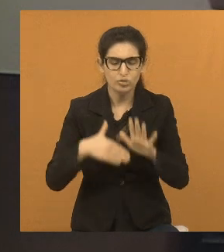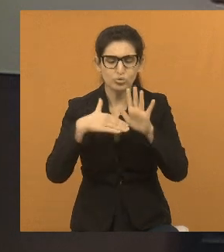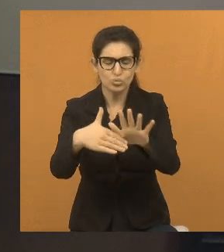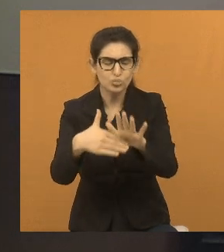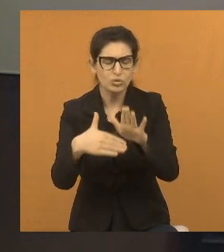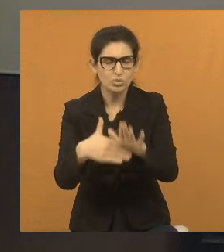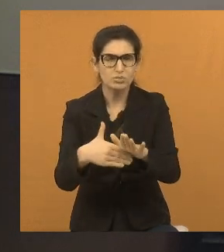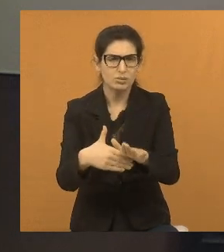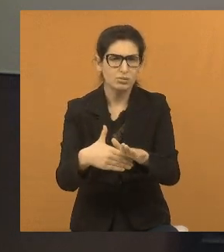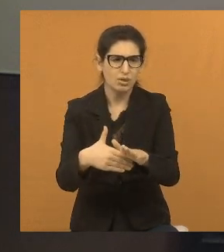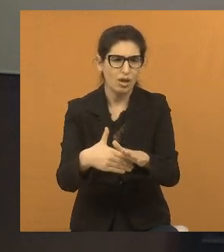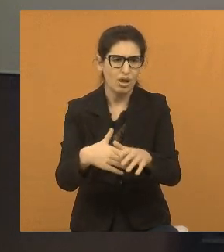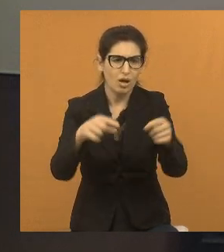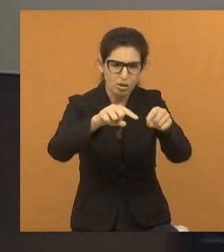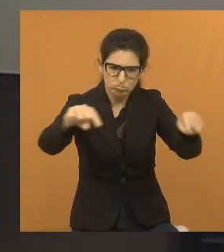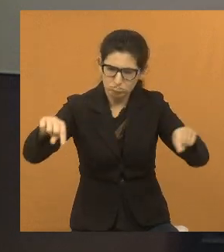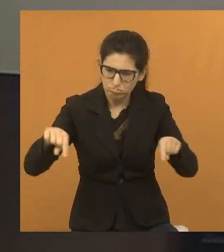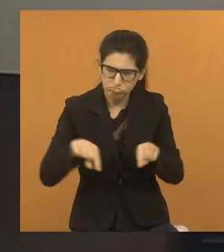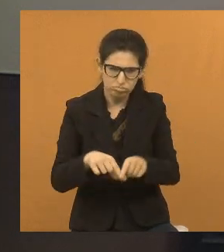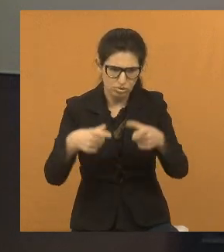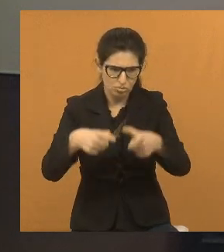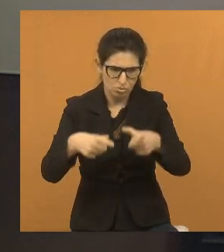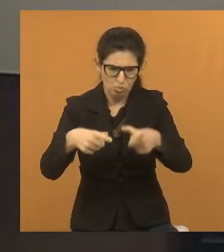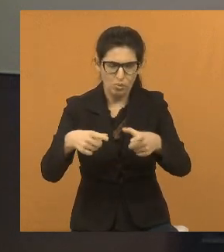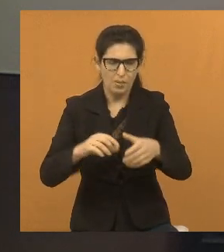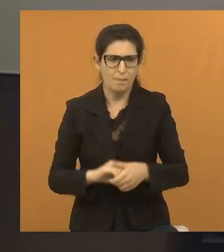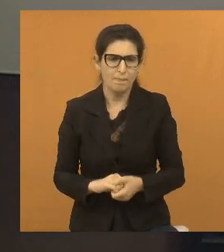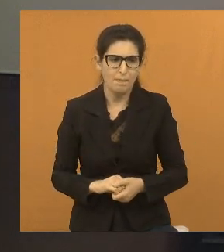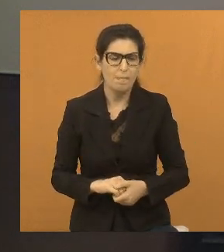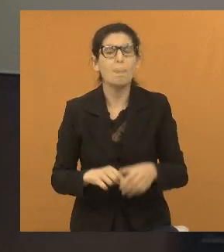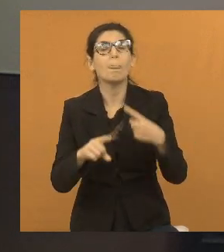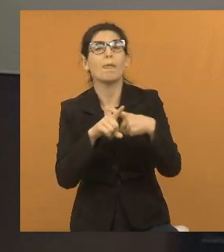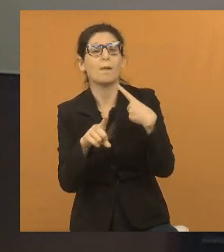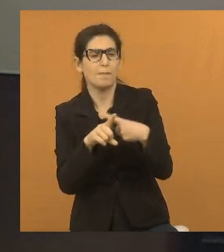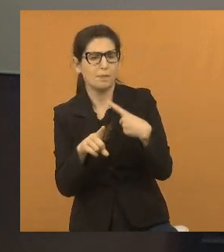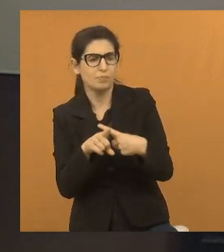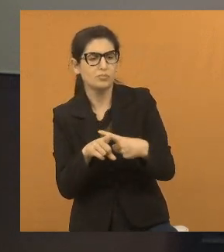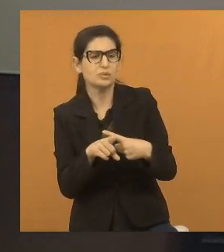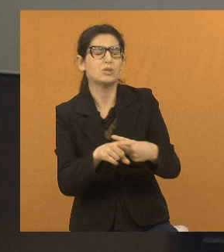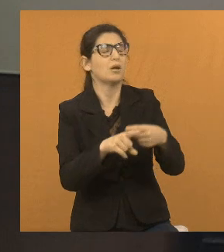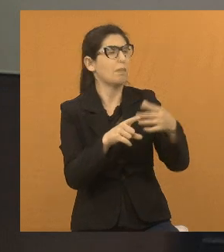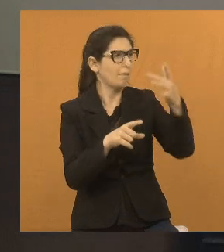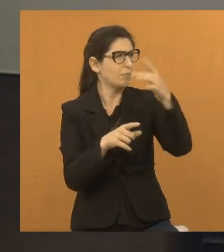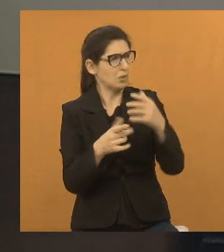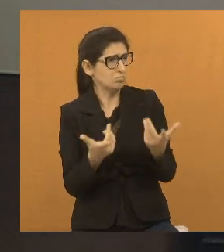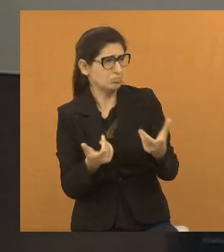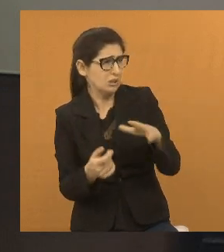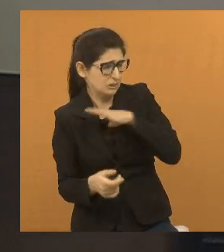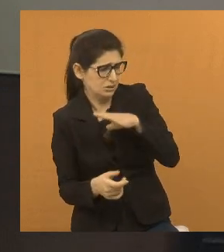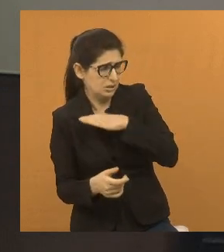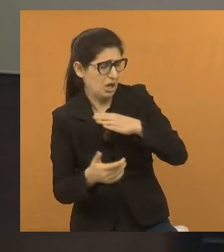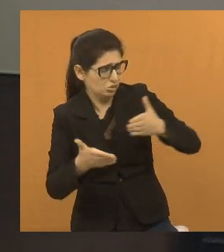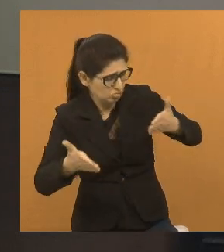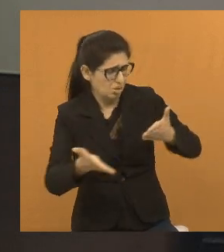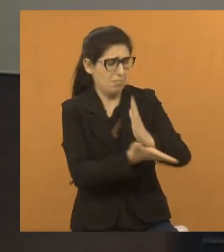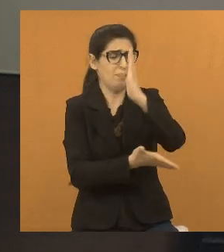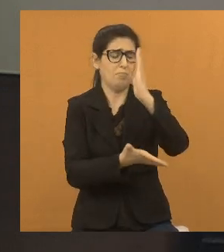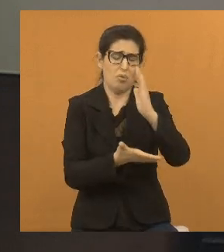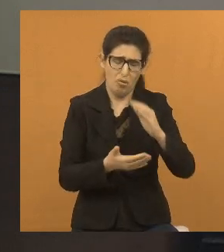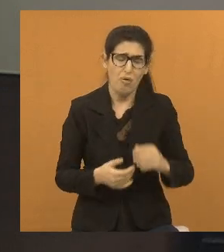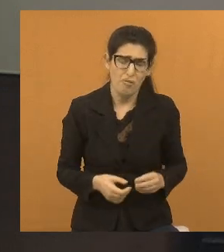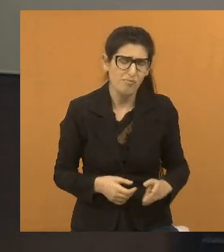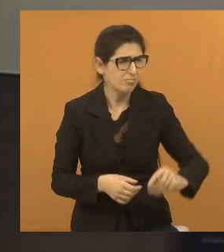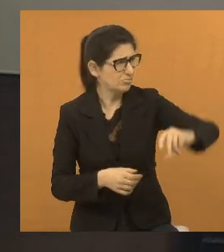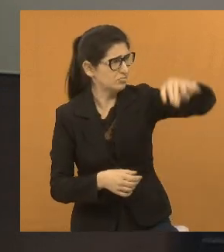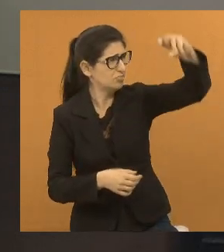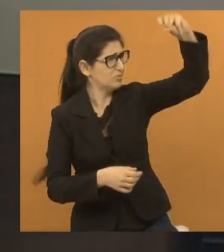em loteamentos instituídos e concebidos e aprovados pelo município noutras oportunidades, noutras